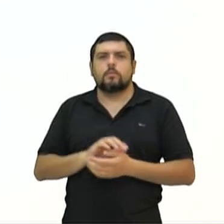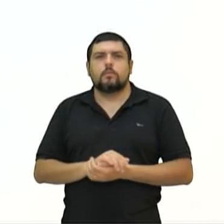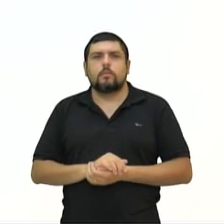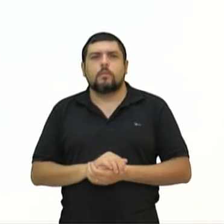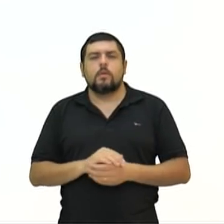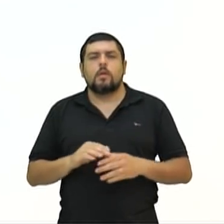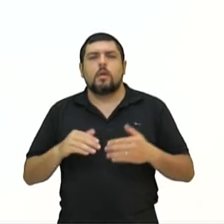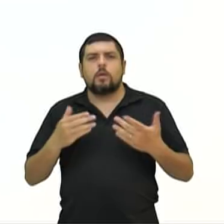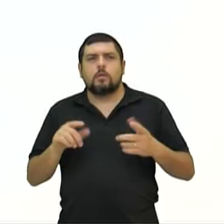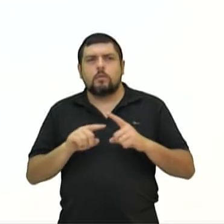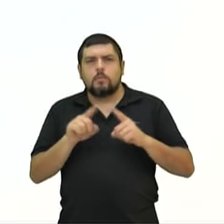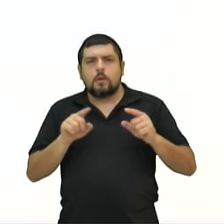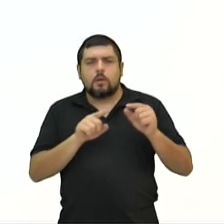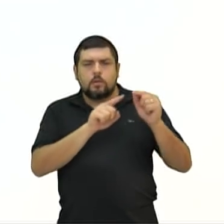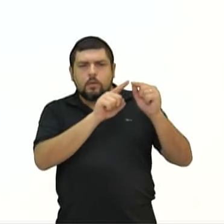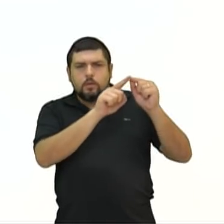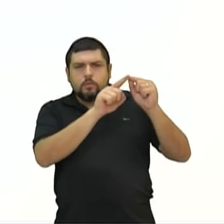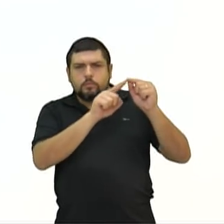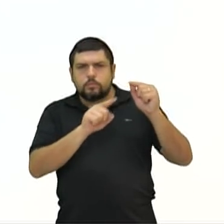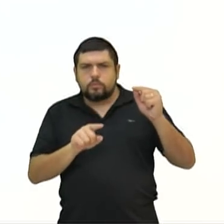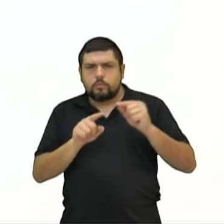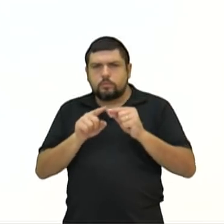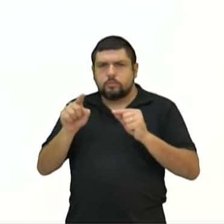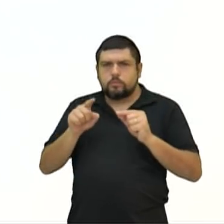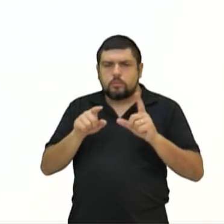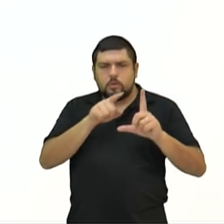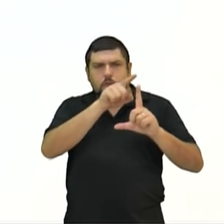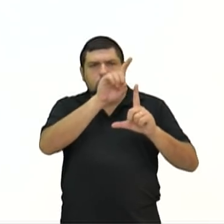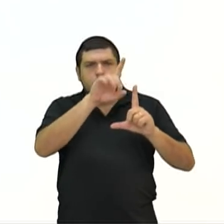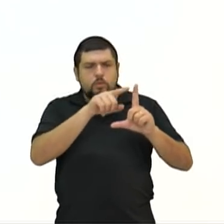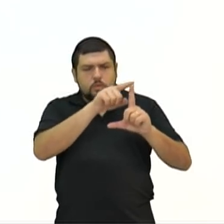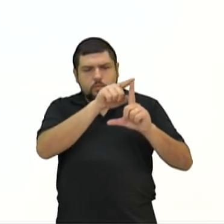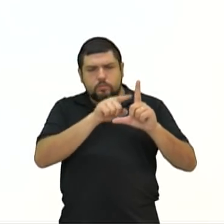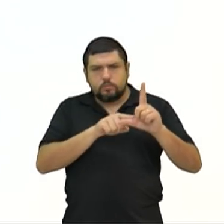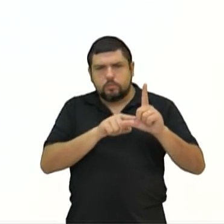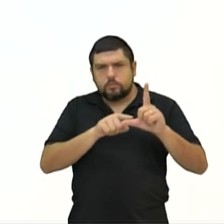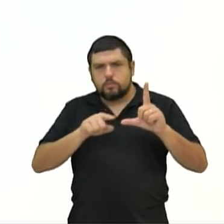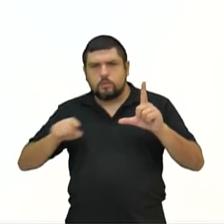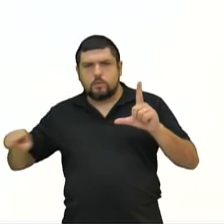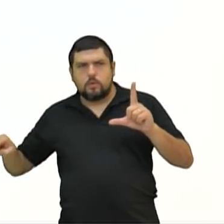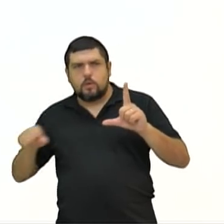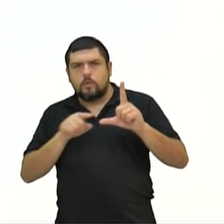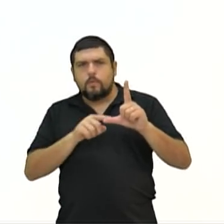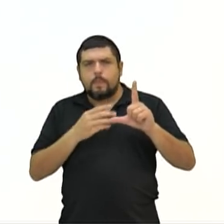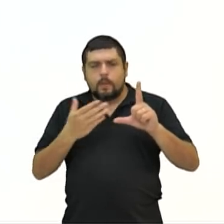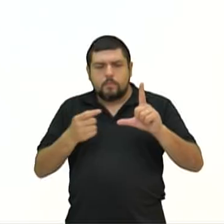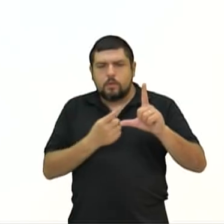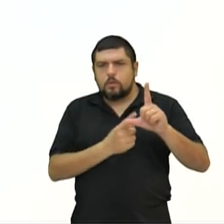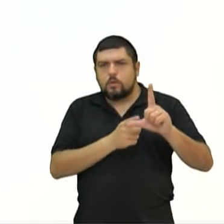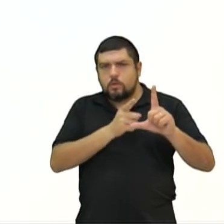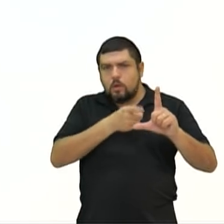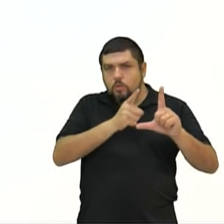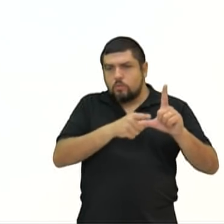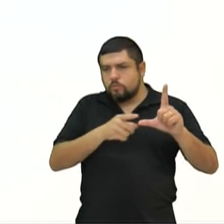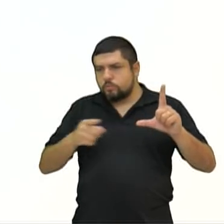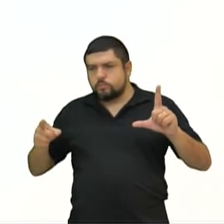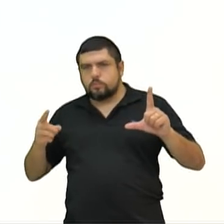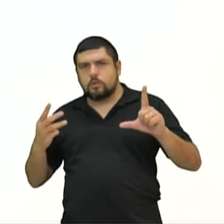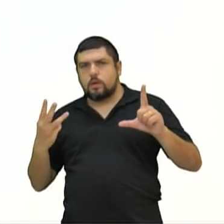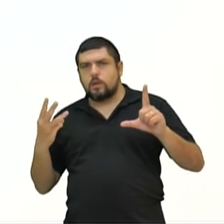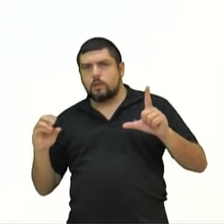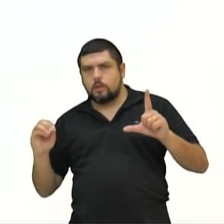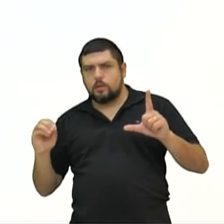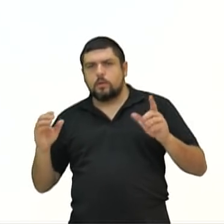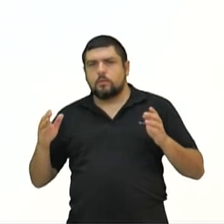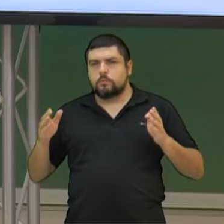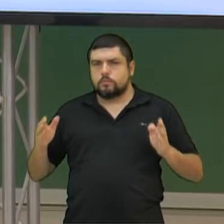Ah, mas só tem um pedacinho do gráfico, por que não tem mais? Porque começa no dia 1 e vai até o dia 30. Nesse intervalo de tempo, nós temos todos